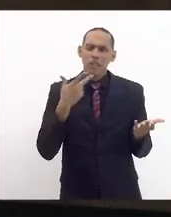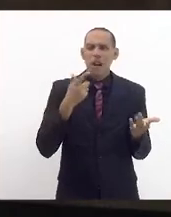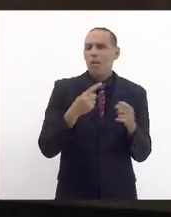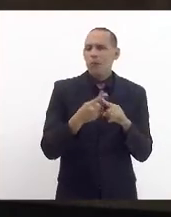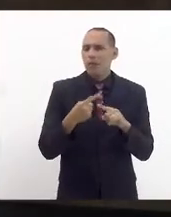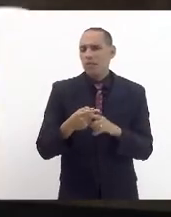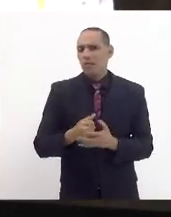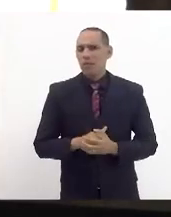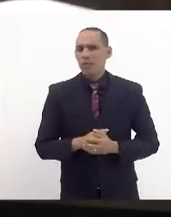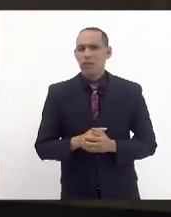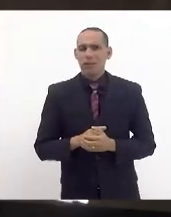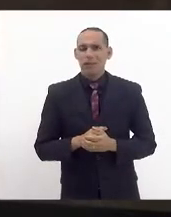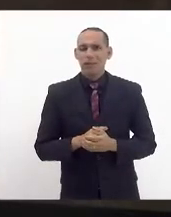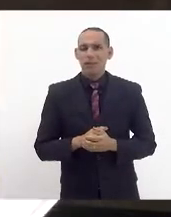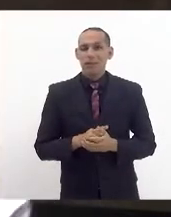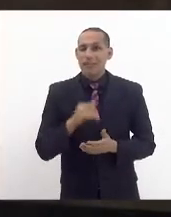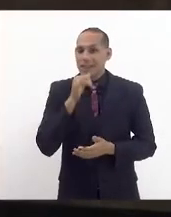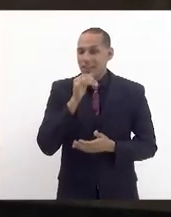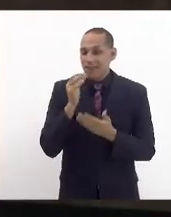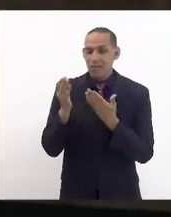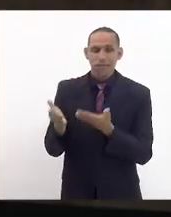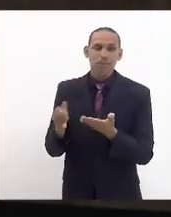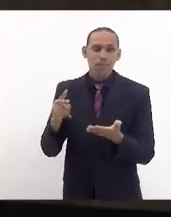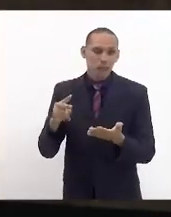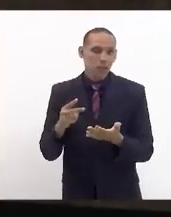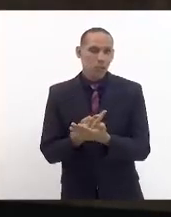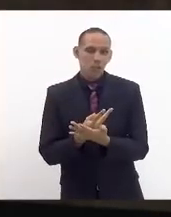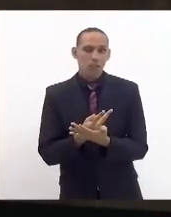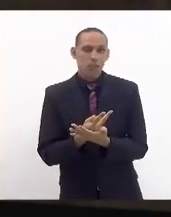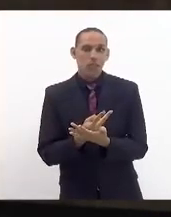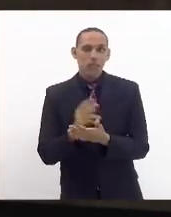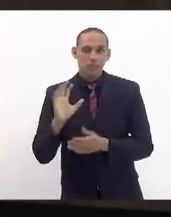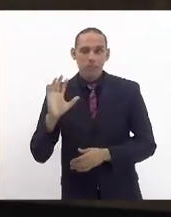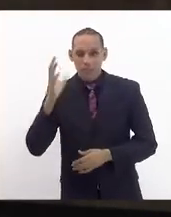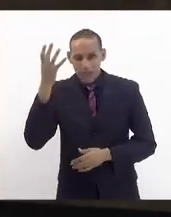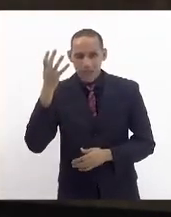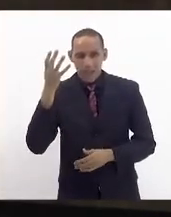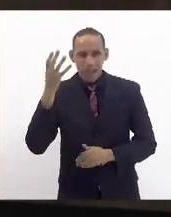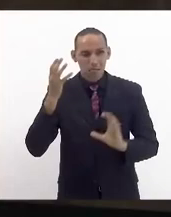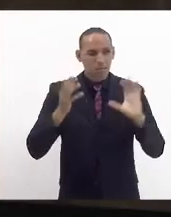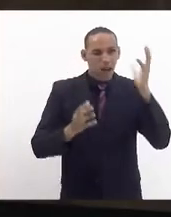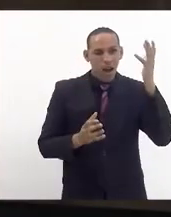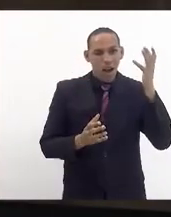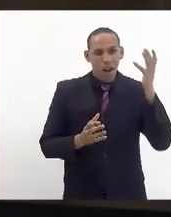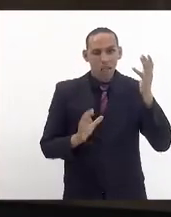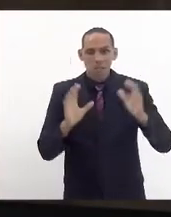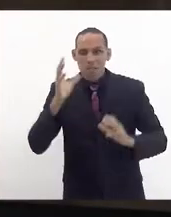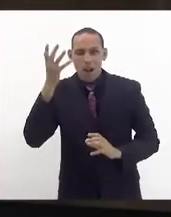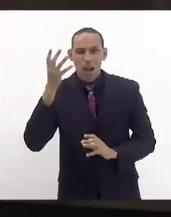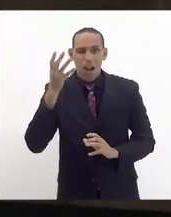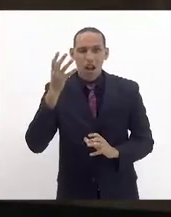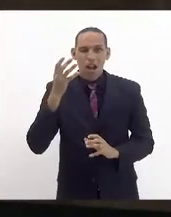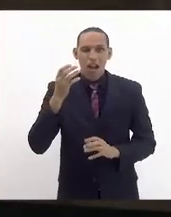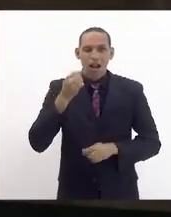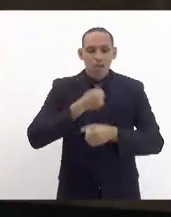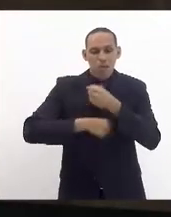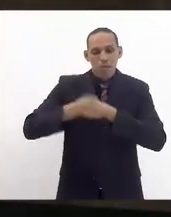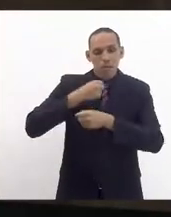observação? Porque é exemplo do que aconteceu nos desastres climáticos que aconteceram em